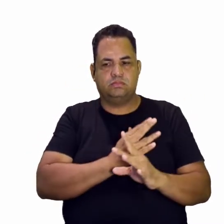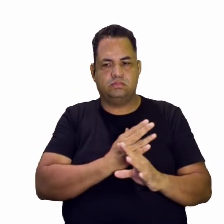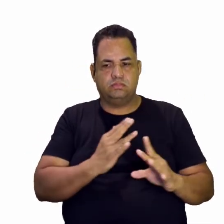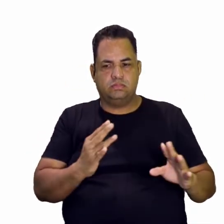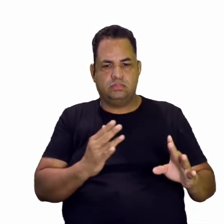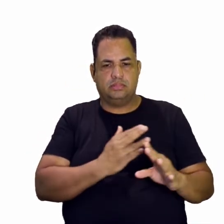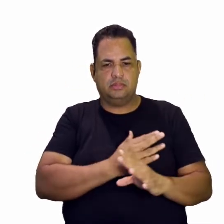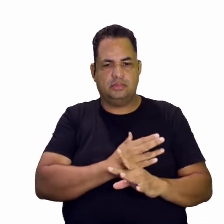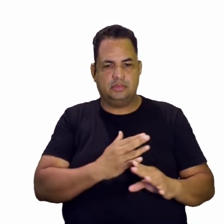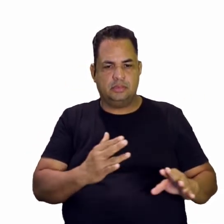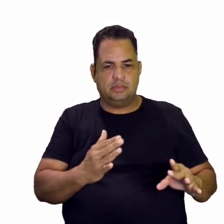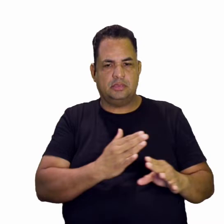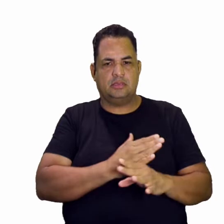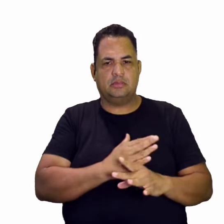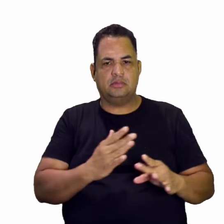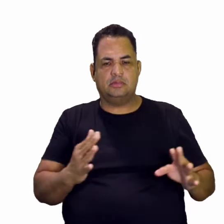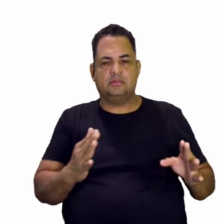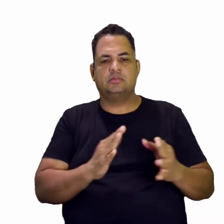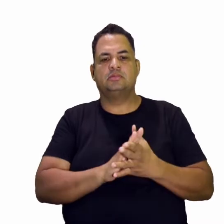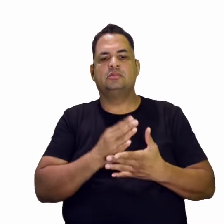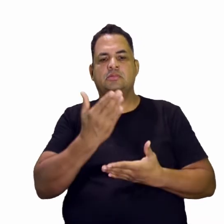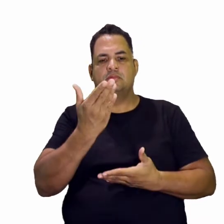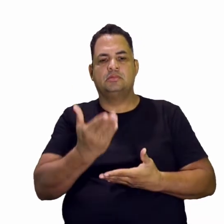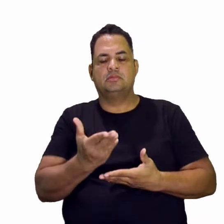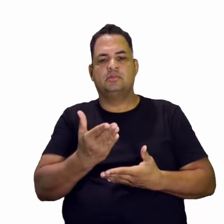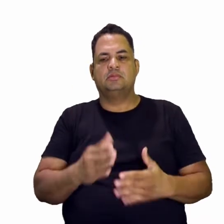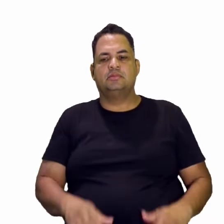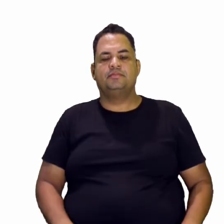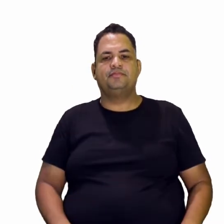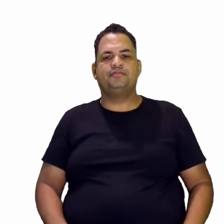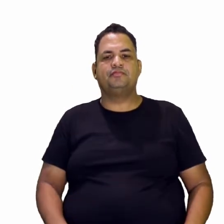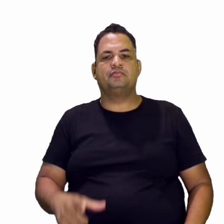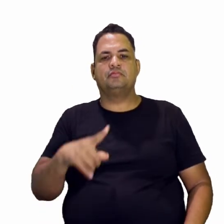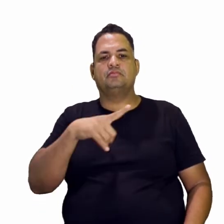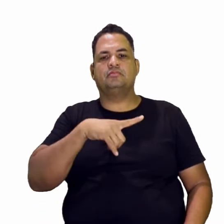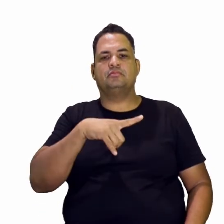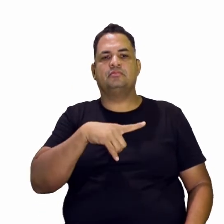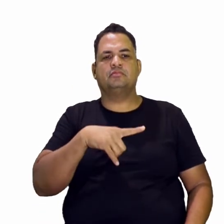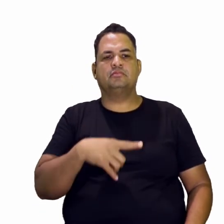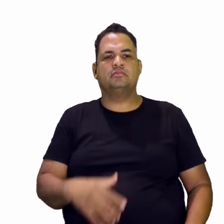unicelulares. Quais são, profs? As algas protistas unicelulares. Então